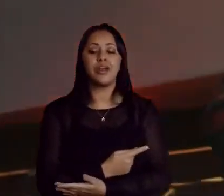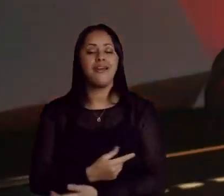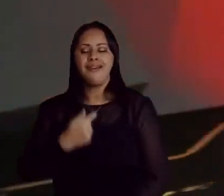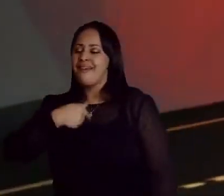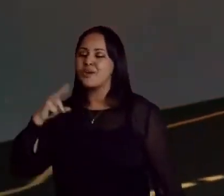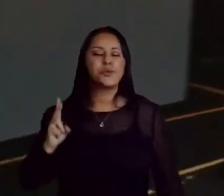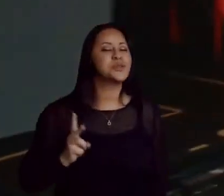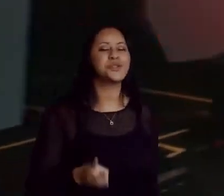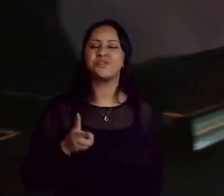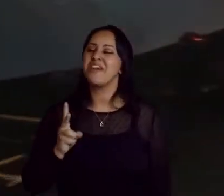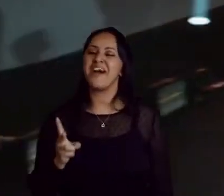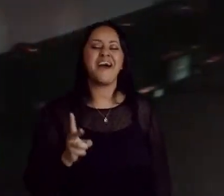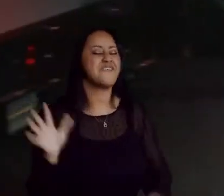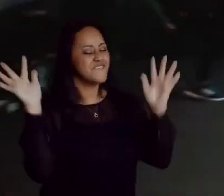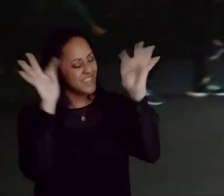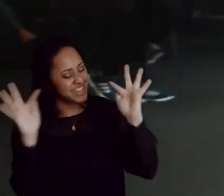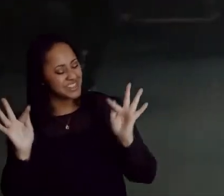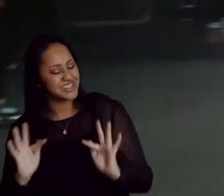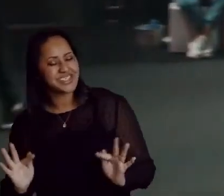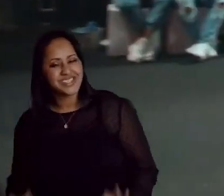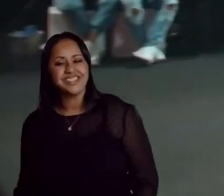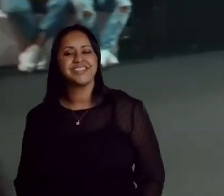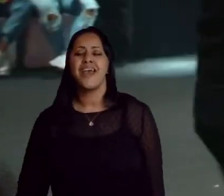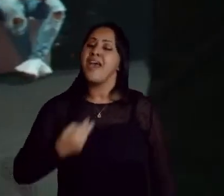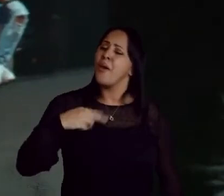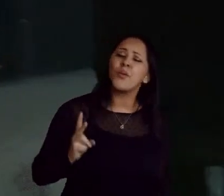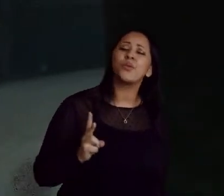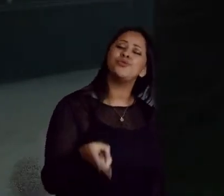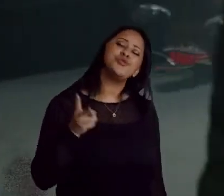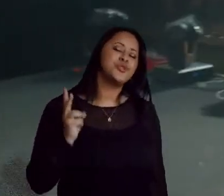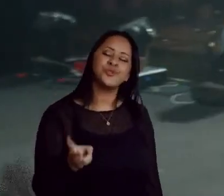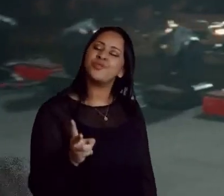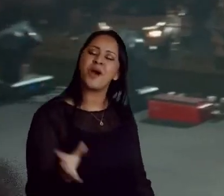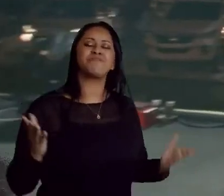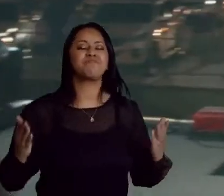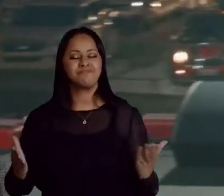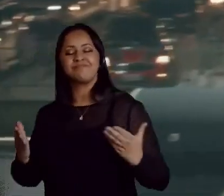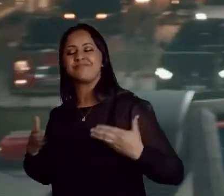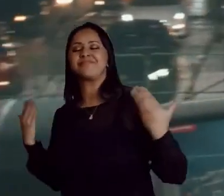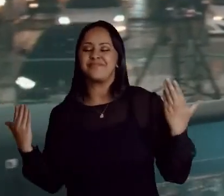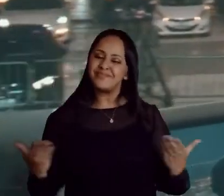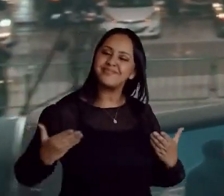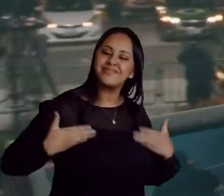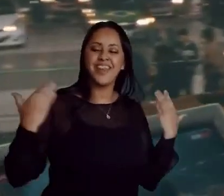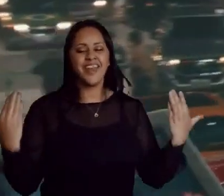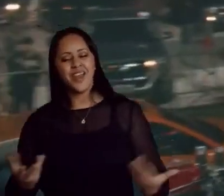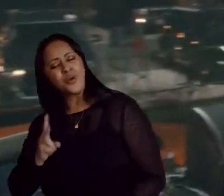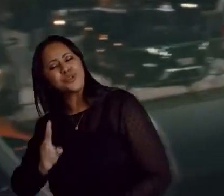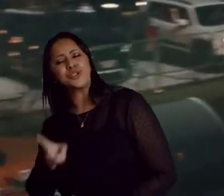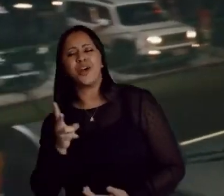minta, todavia eu me alegrarei. Vamos, todavia eu me